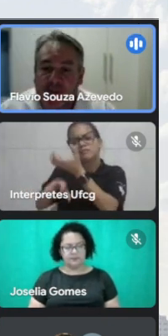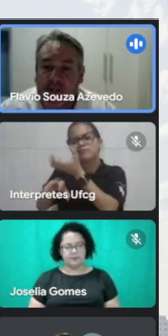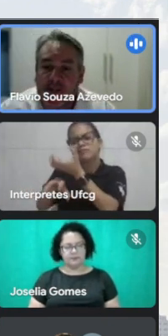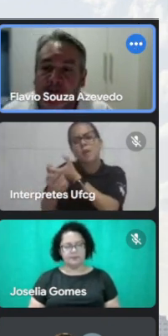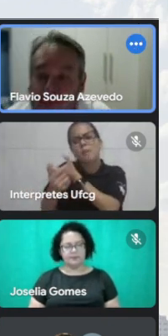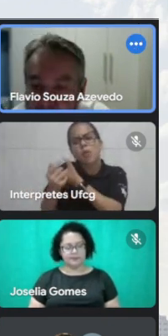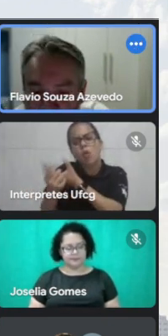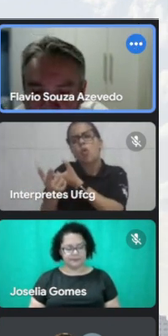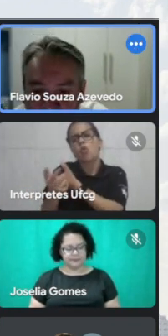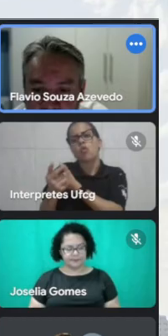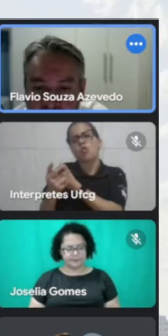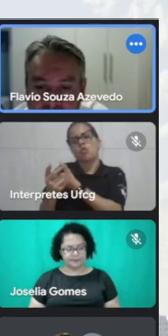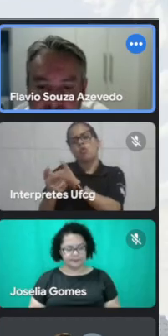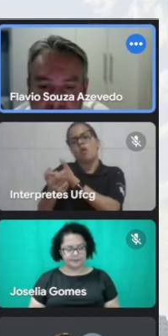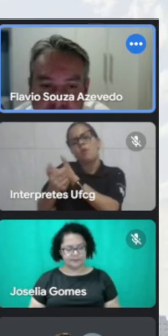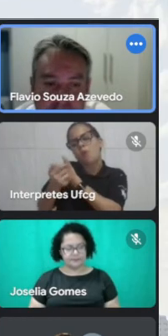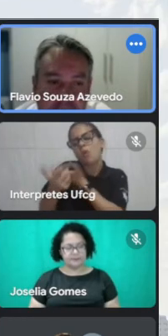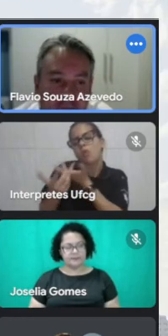do projeto.